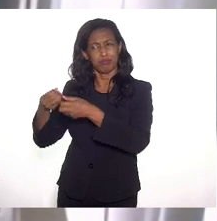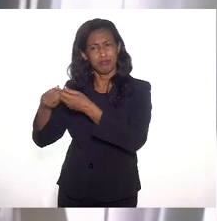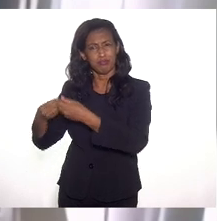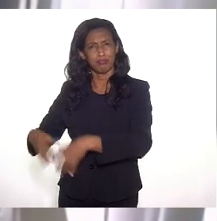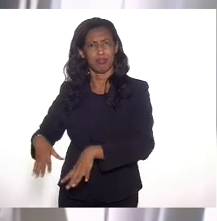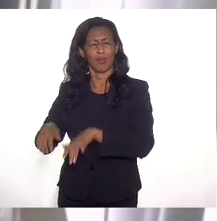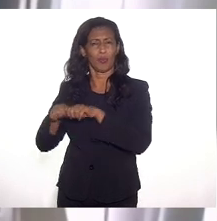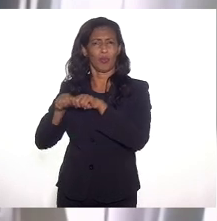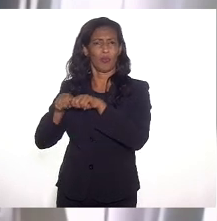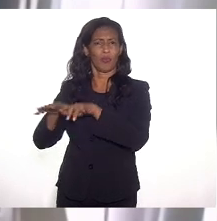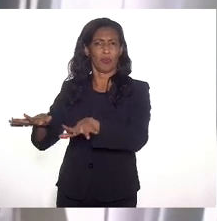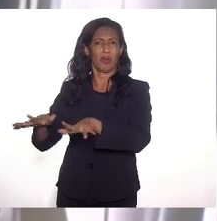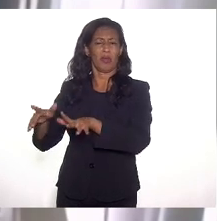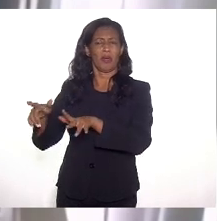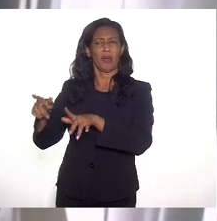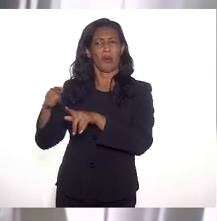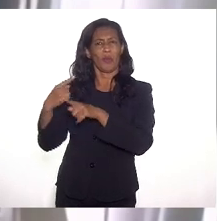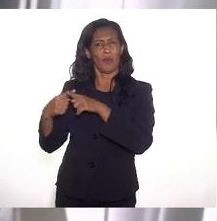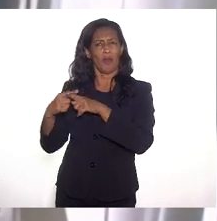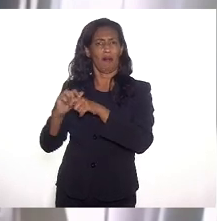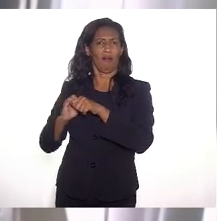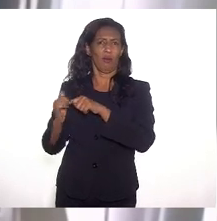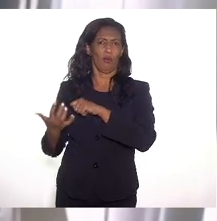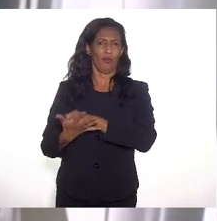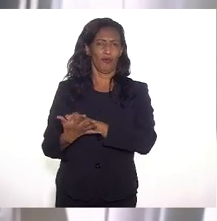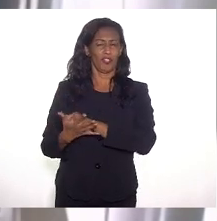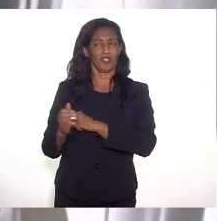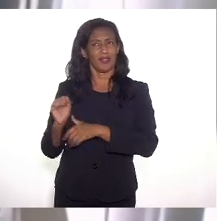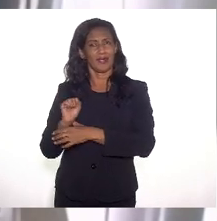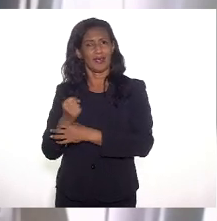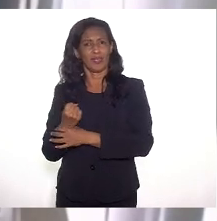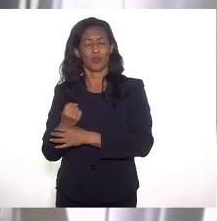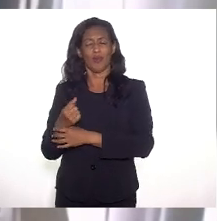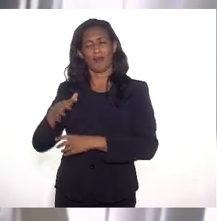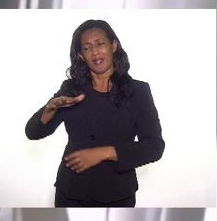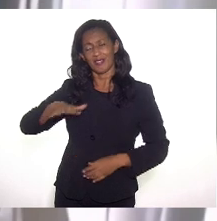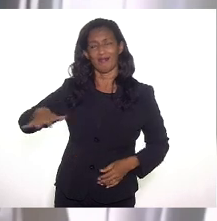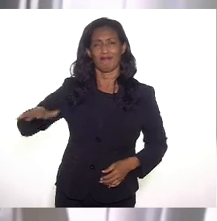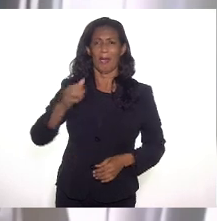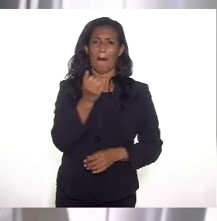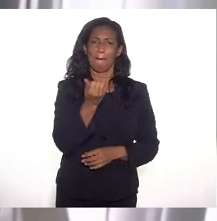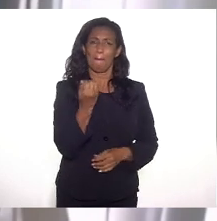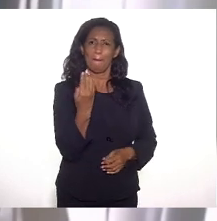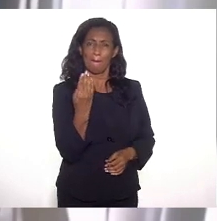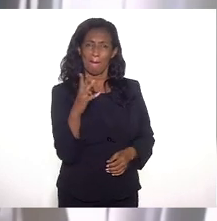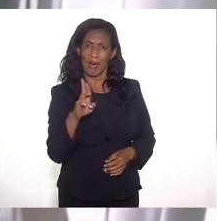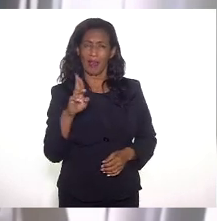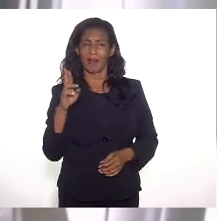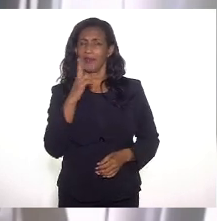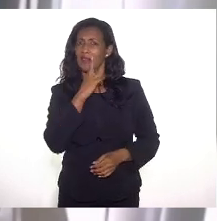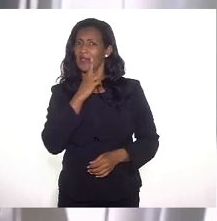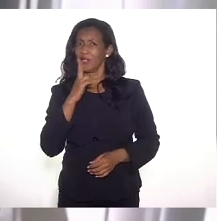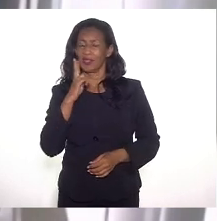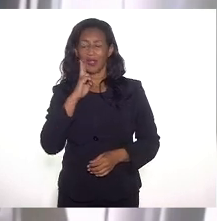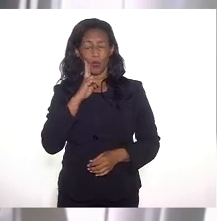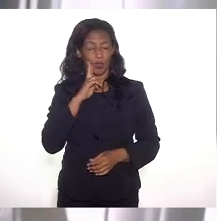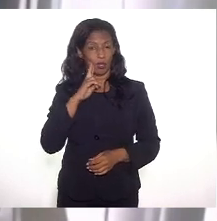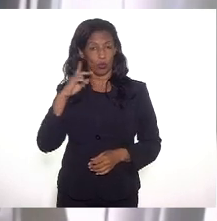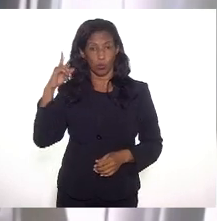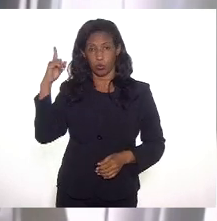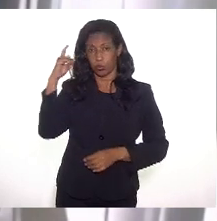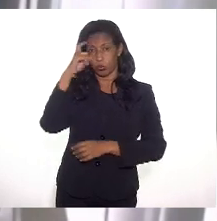dramaticamente afetado, né, pelo contexto da pandemia, é seguramente esse setor de bares e restaurantes, sobretudo porque é um